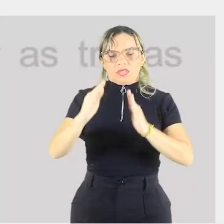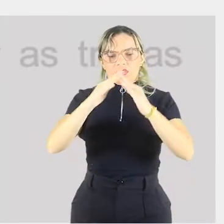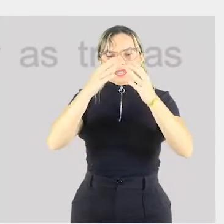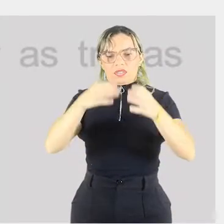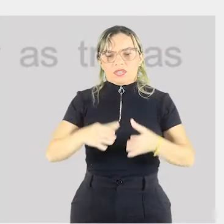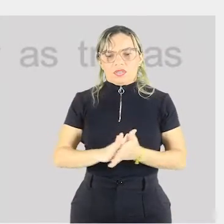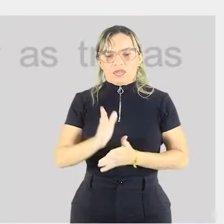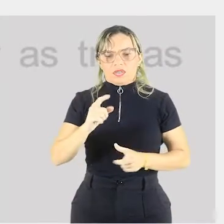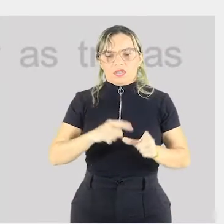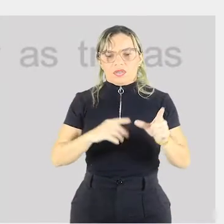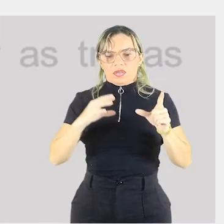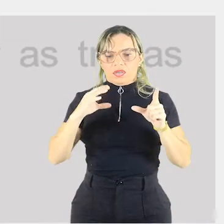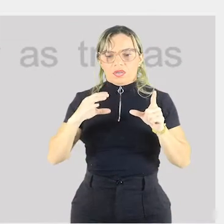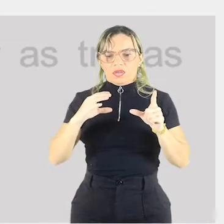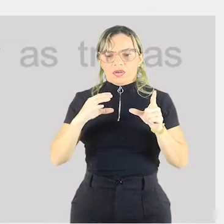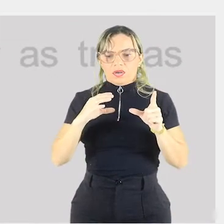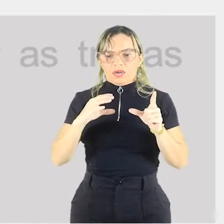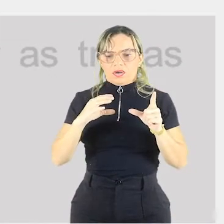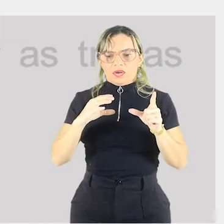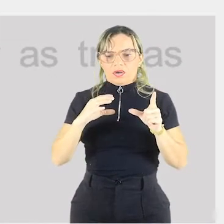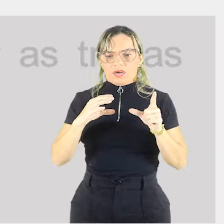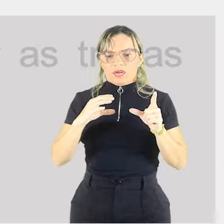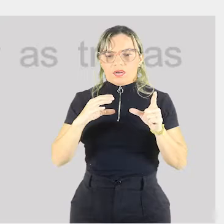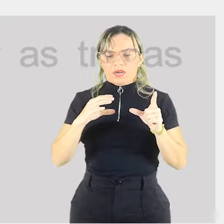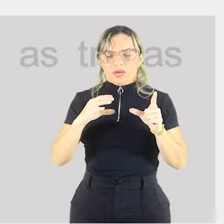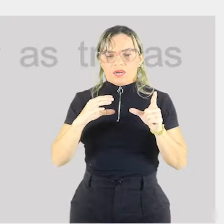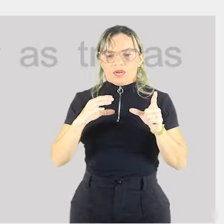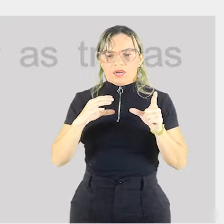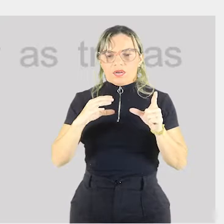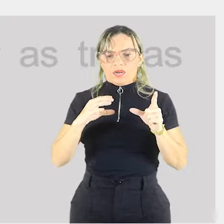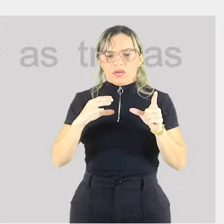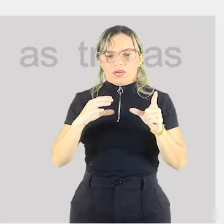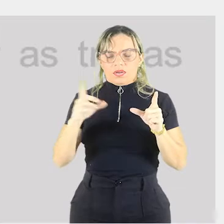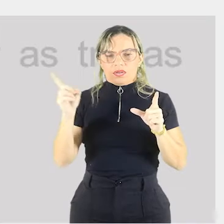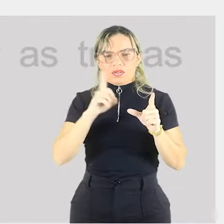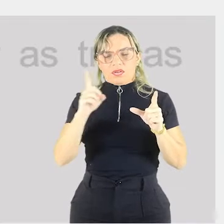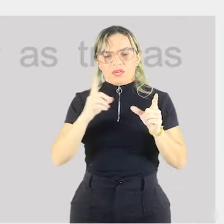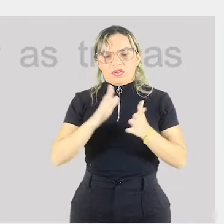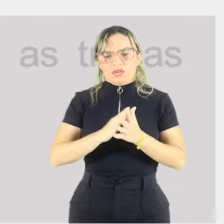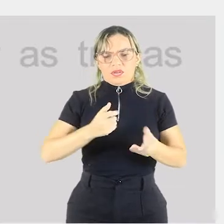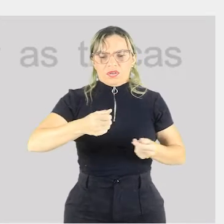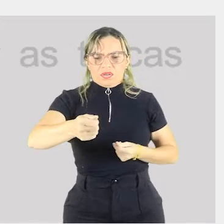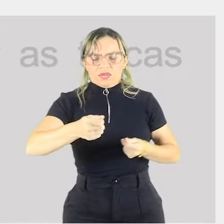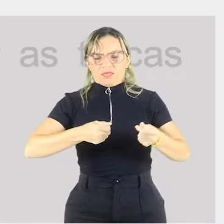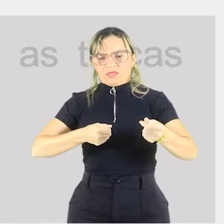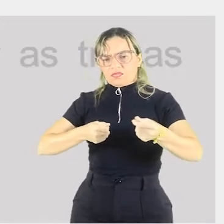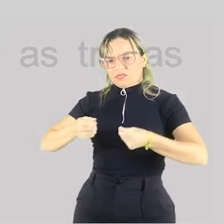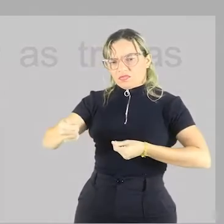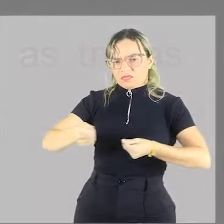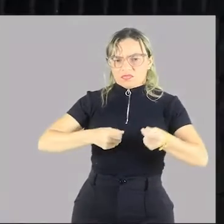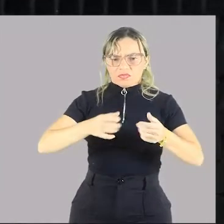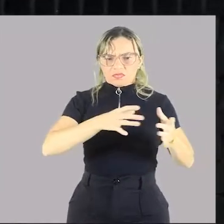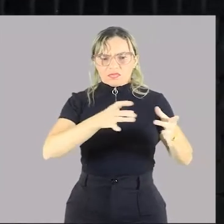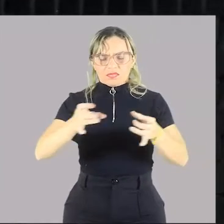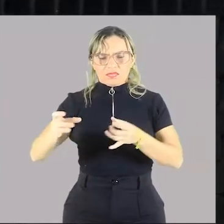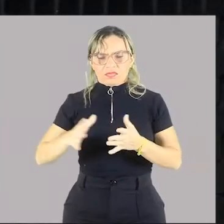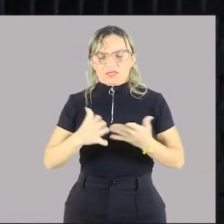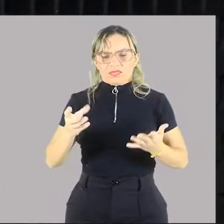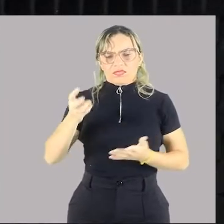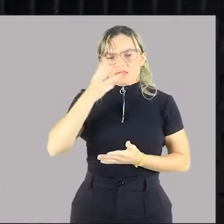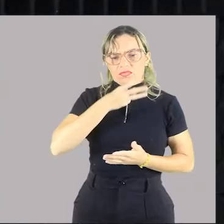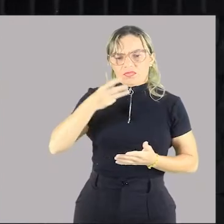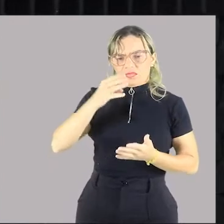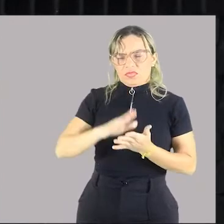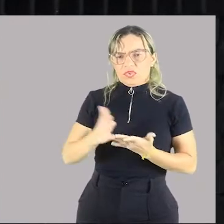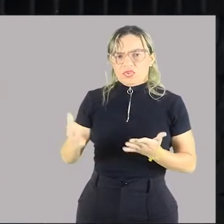C, circulação regional de produtos para garantir as trocas da metrópole? Não. Não há uma circulação de produtos, os doces não estão vindo